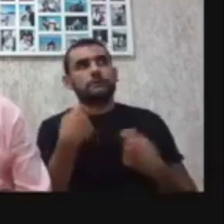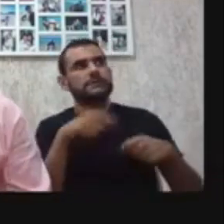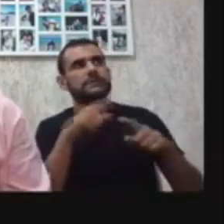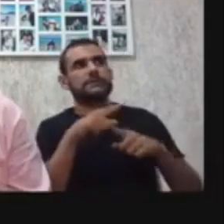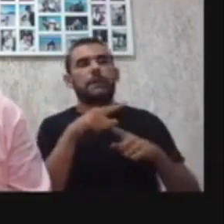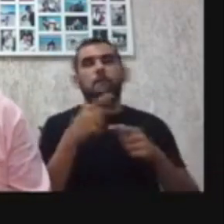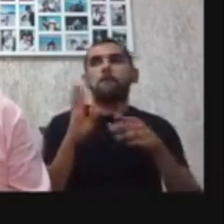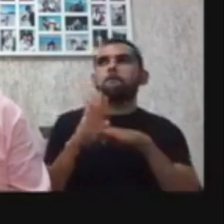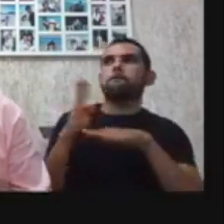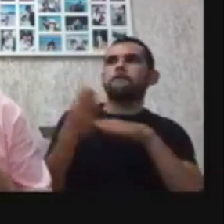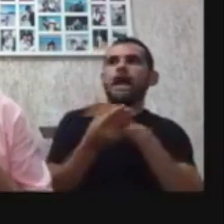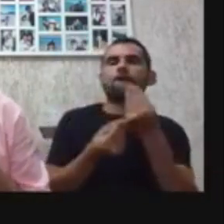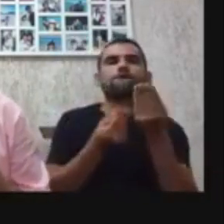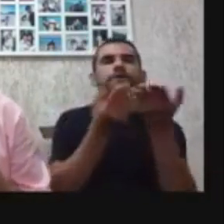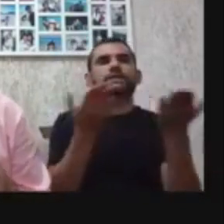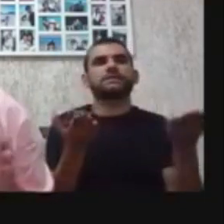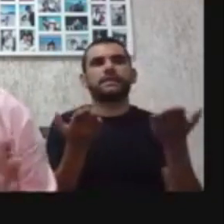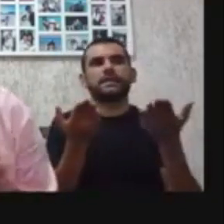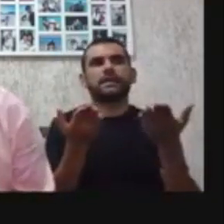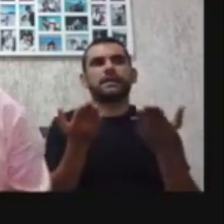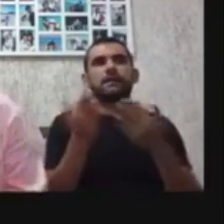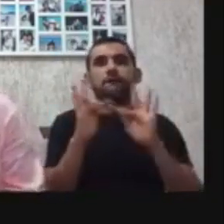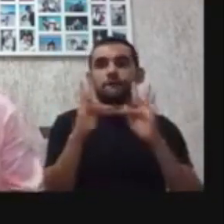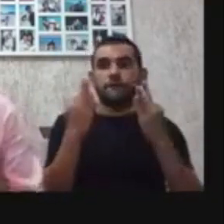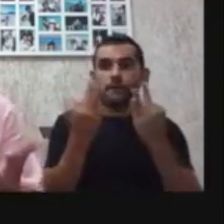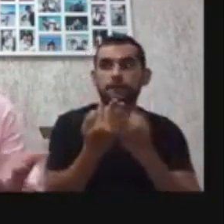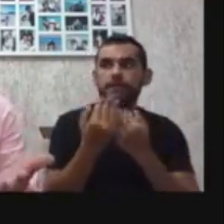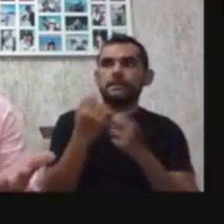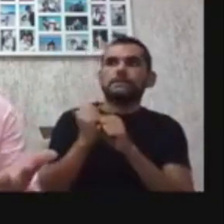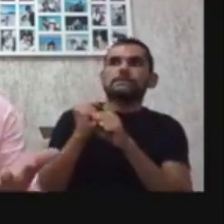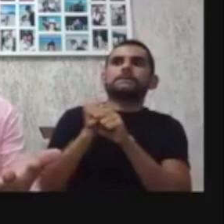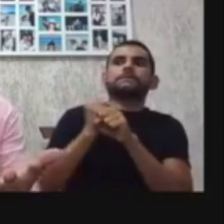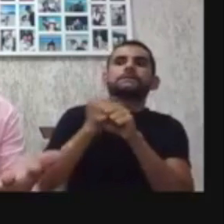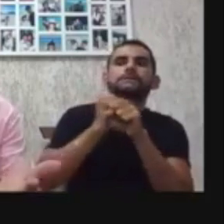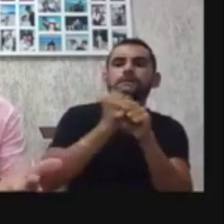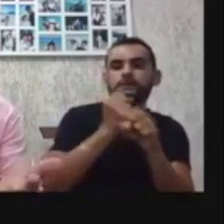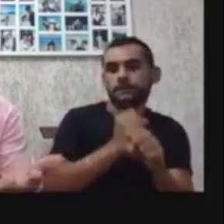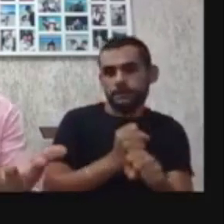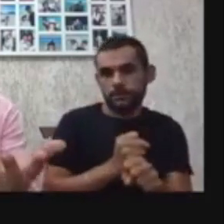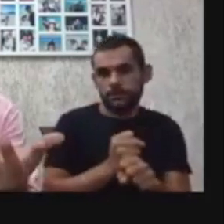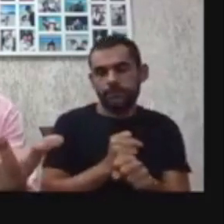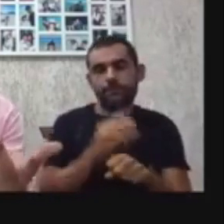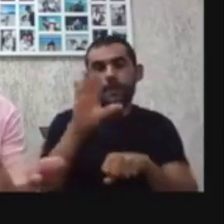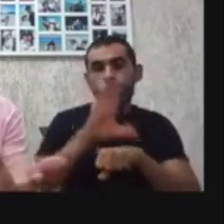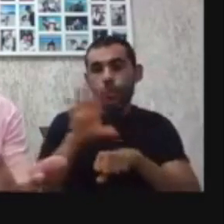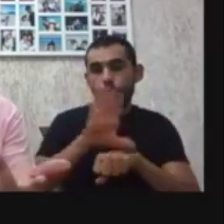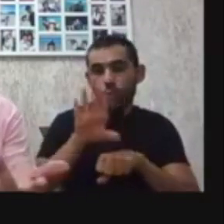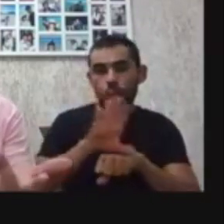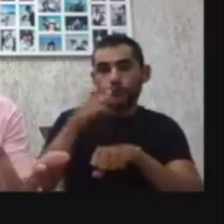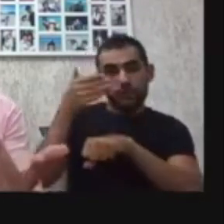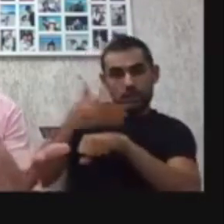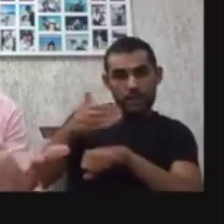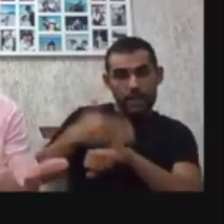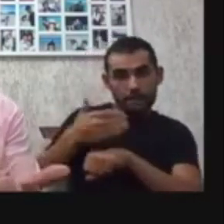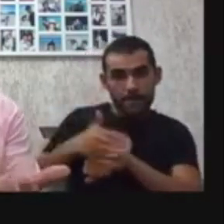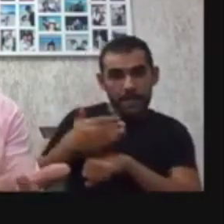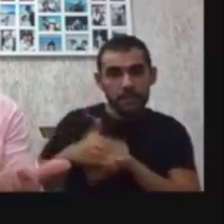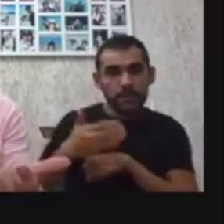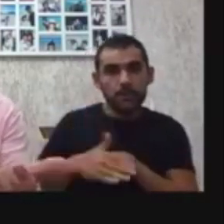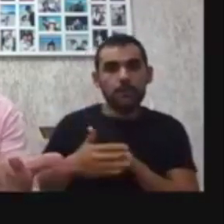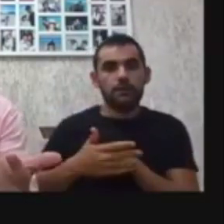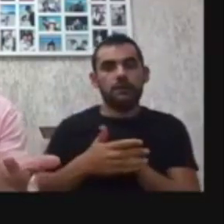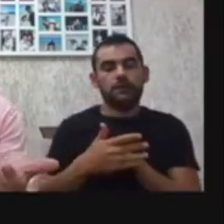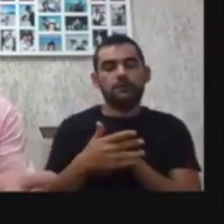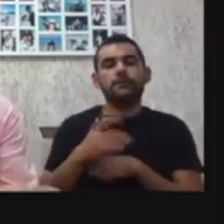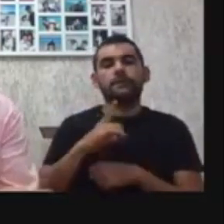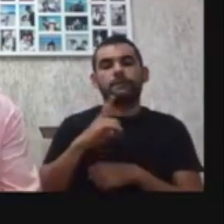e dar a cesta básica àquela família o resto da vida. A gente pode buscar cursos, capacitar aquela família, fazer